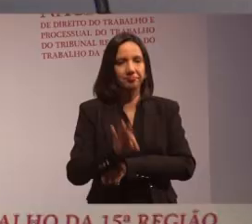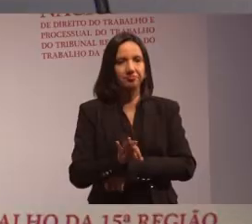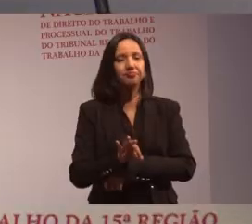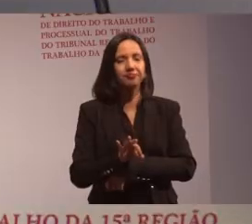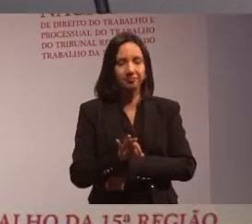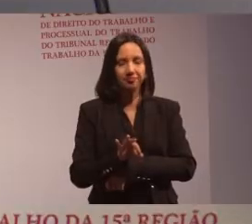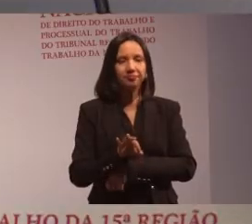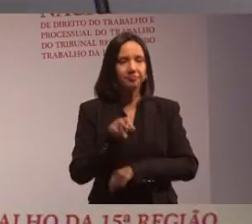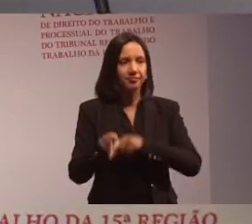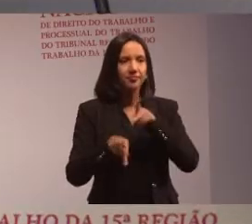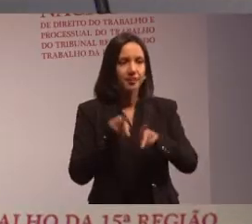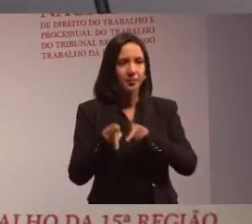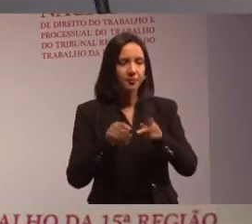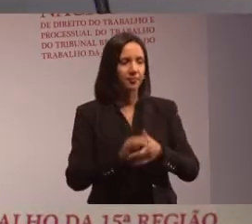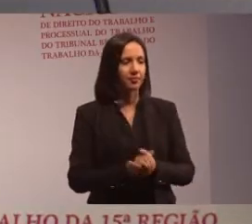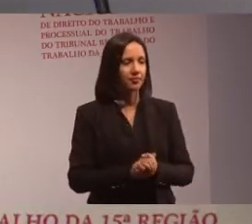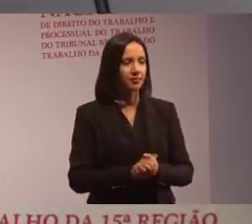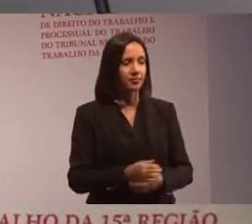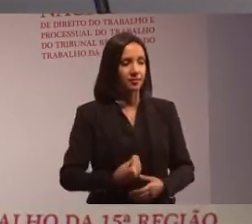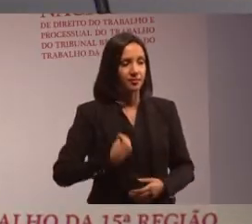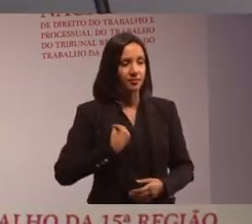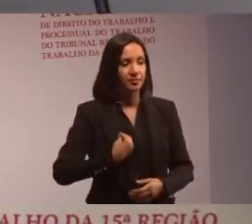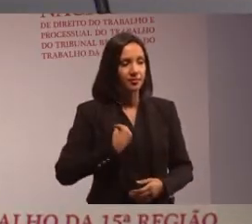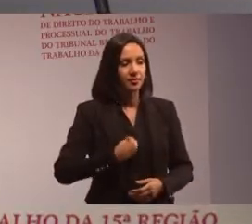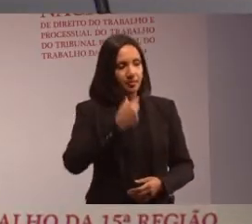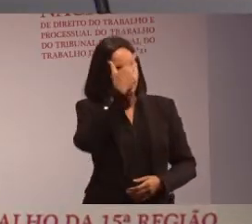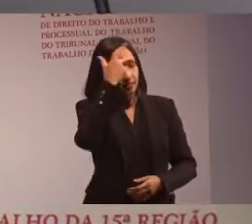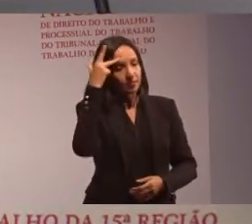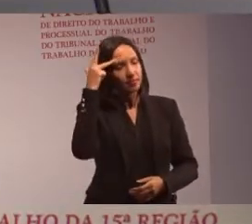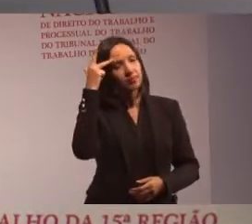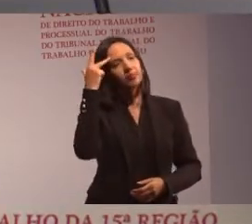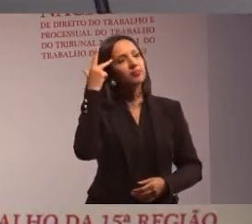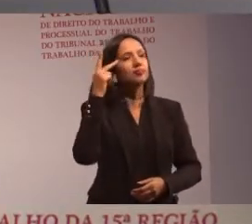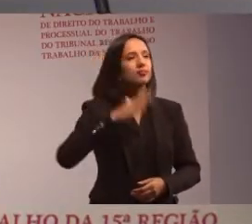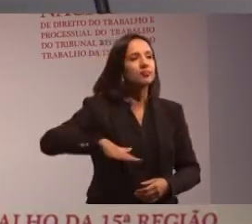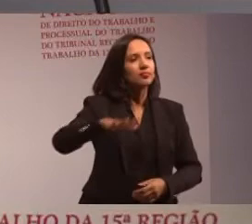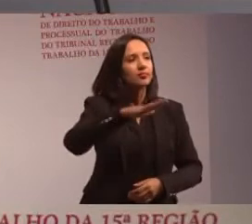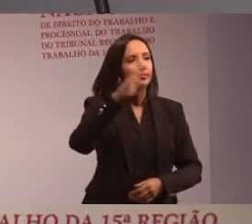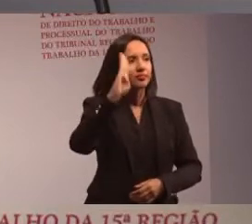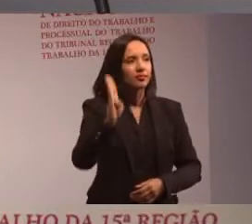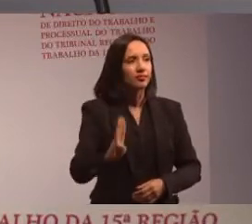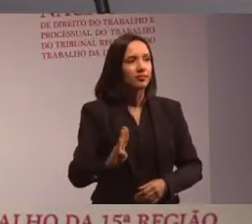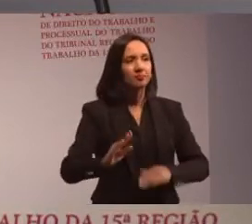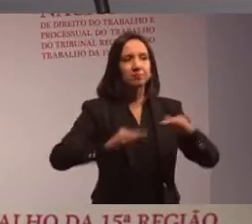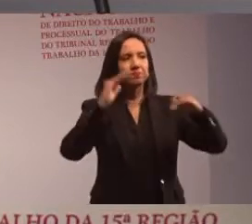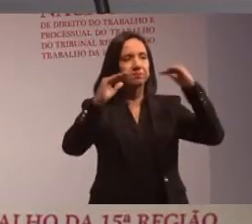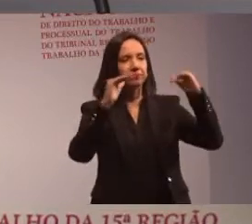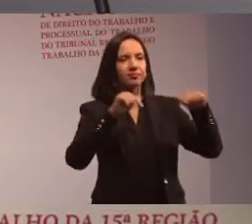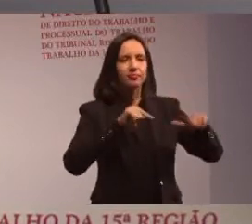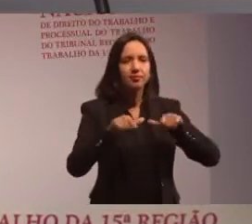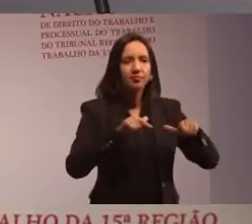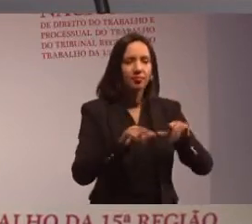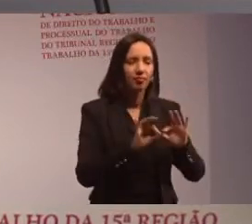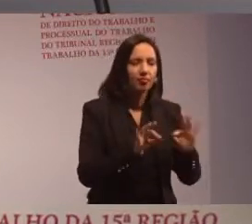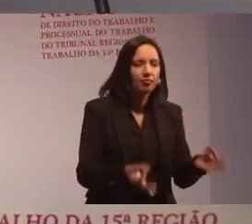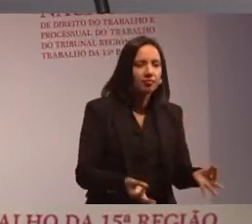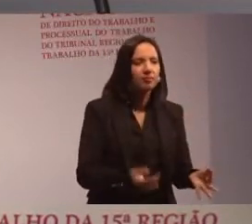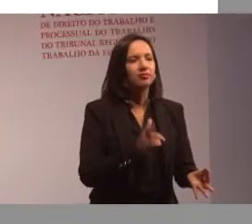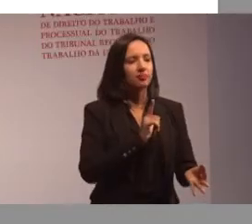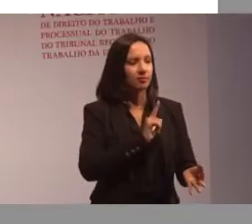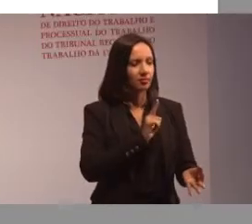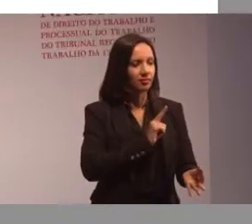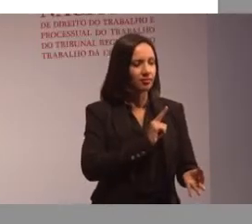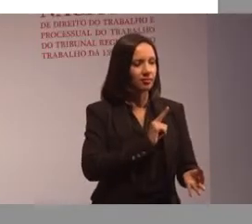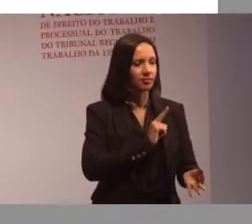população. Vivemos um país em ebulição, né, onde o trabalho precarizado pelas